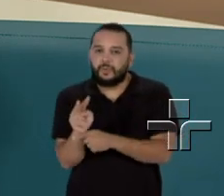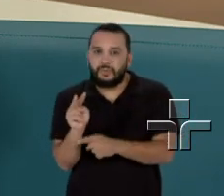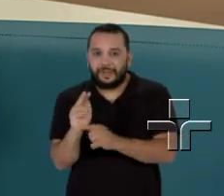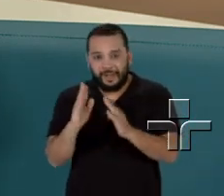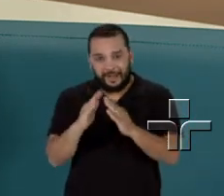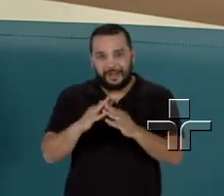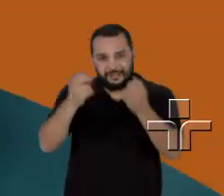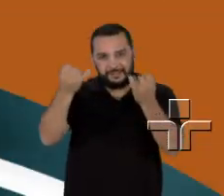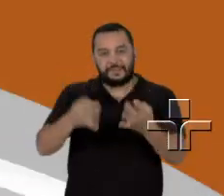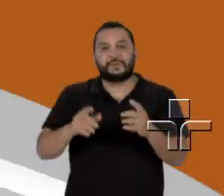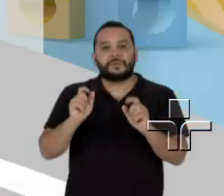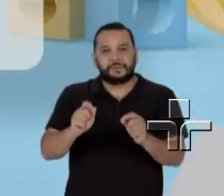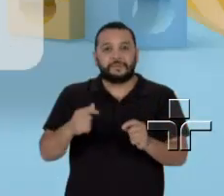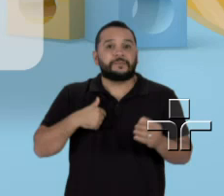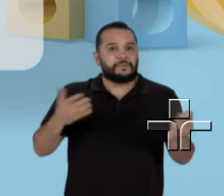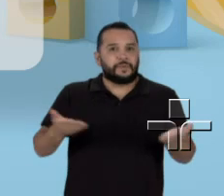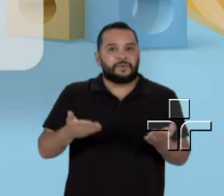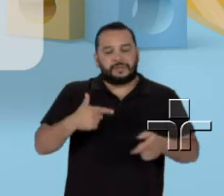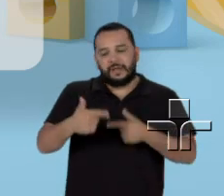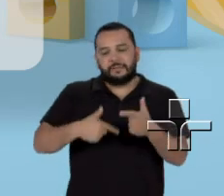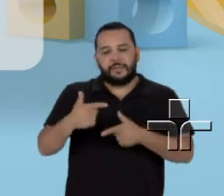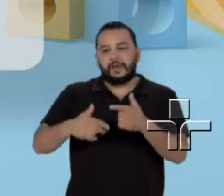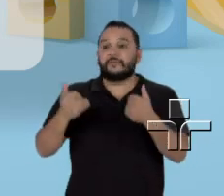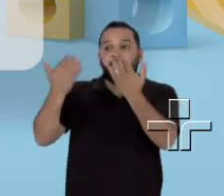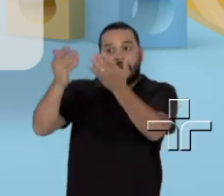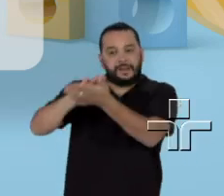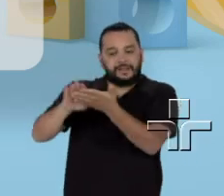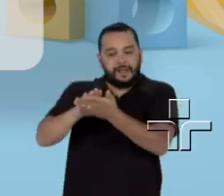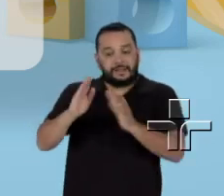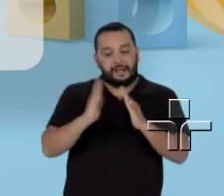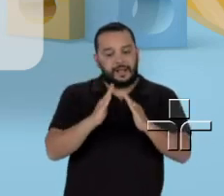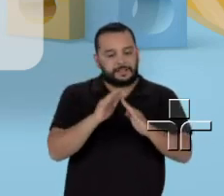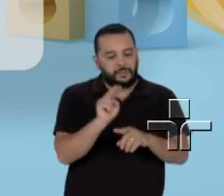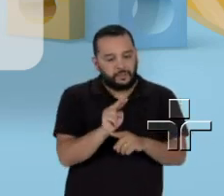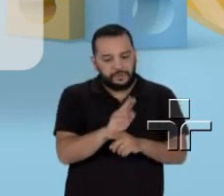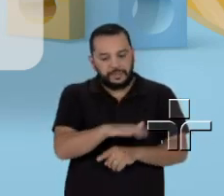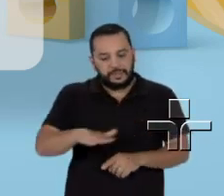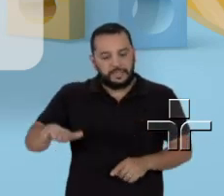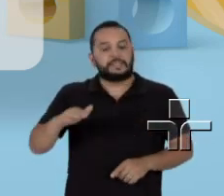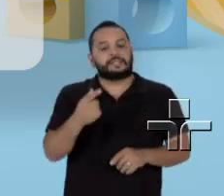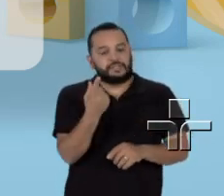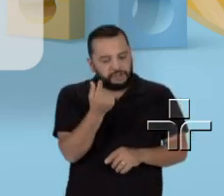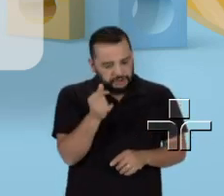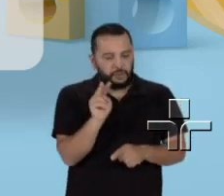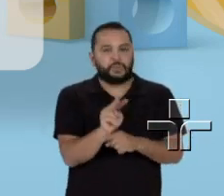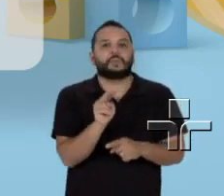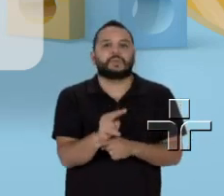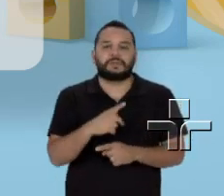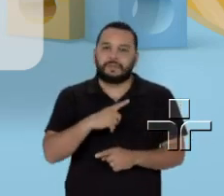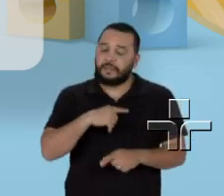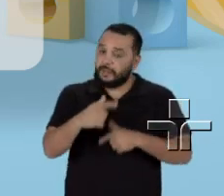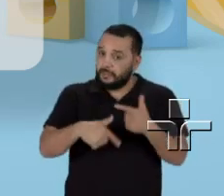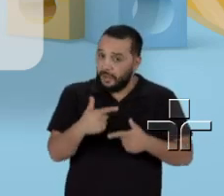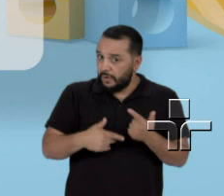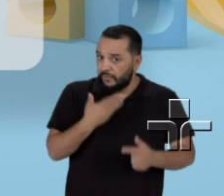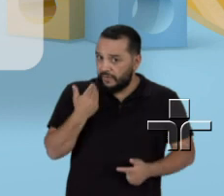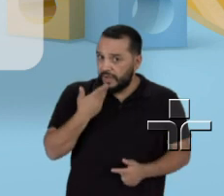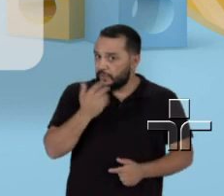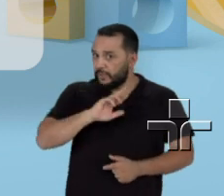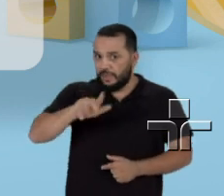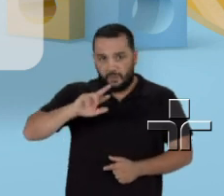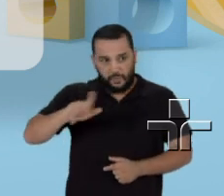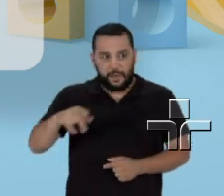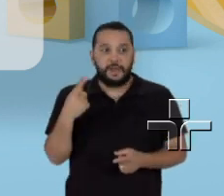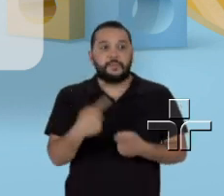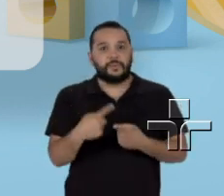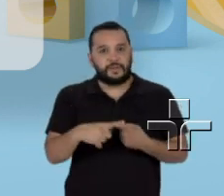casa ela disse hoje não trabalha fora cuida da casa das crianças e das finanças não é uma tarefa fácil pois não são